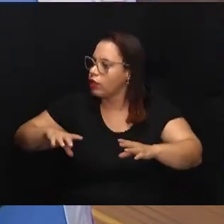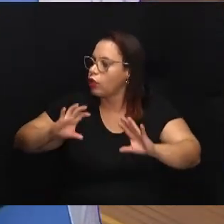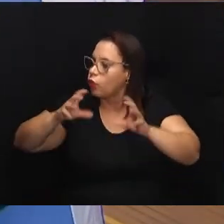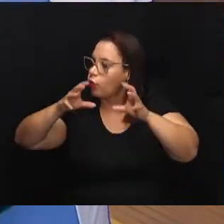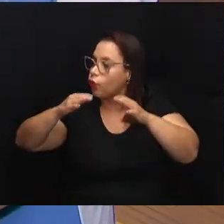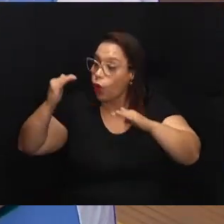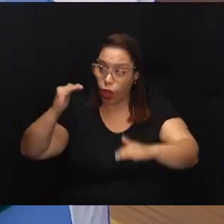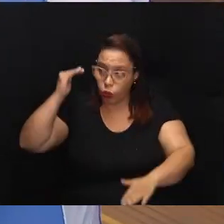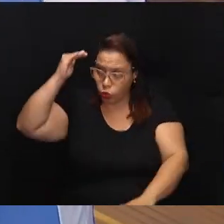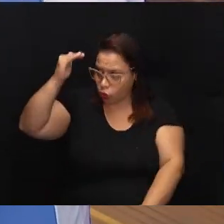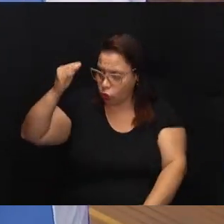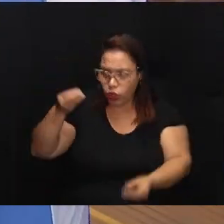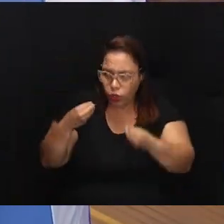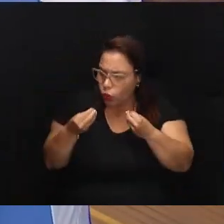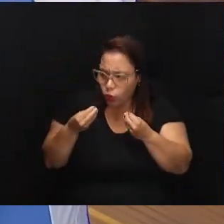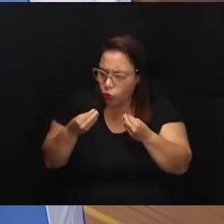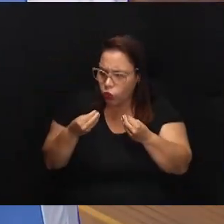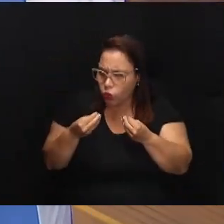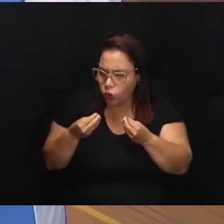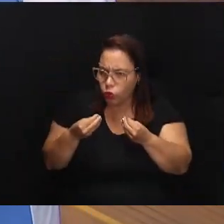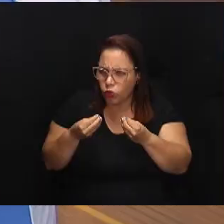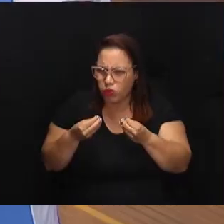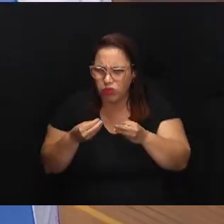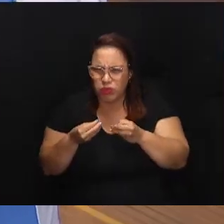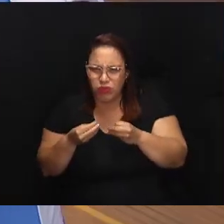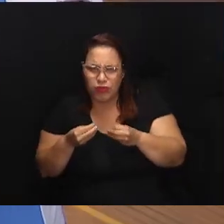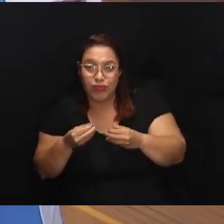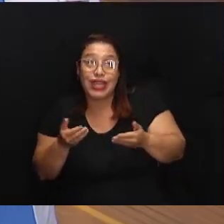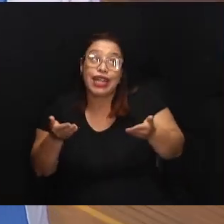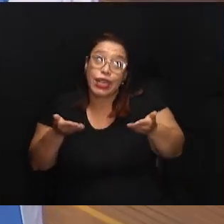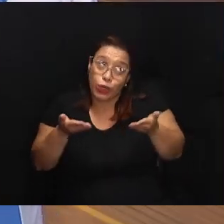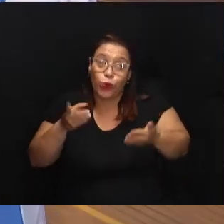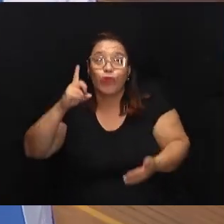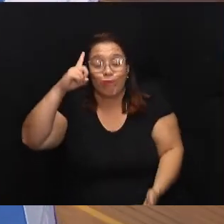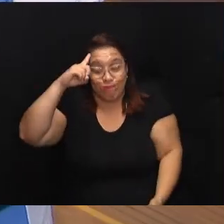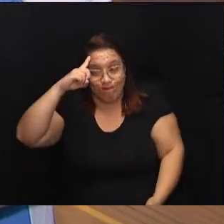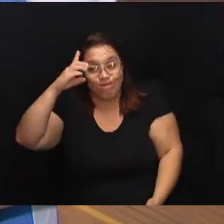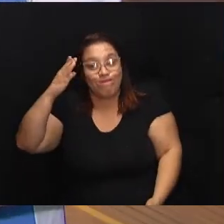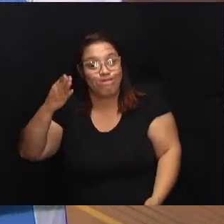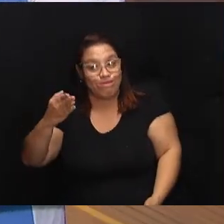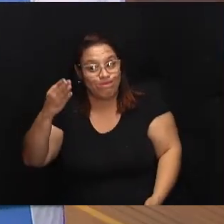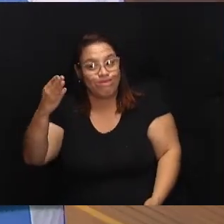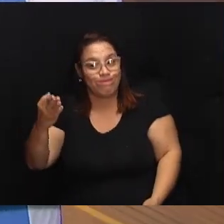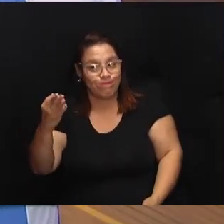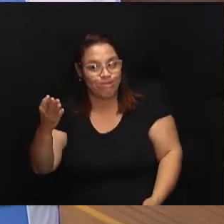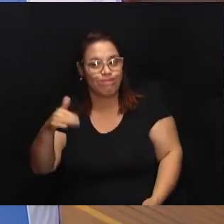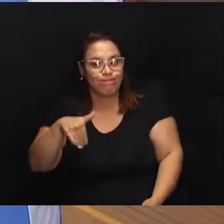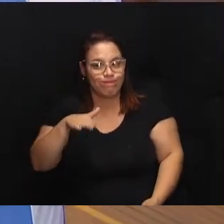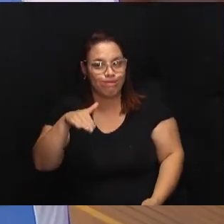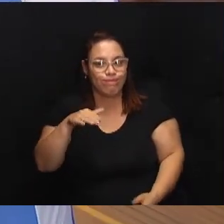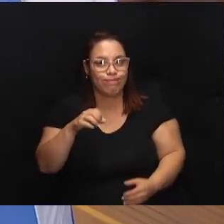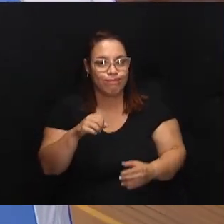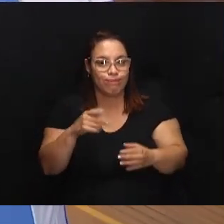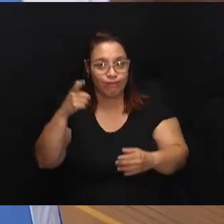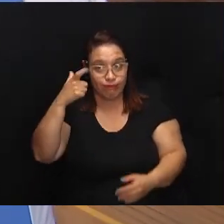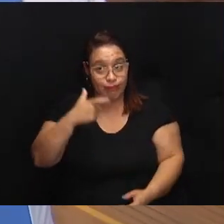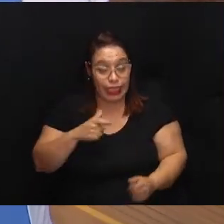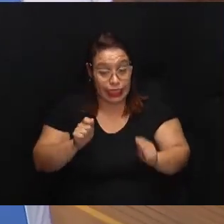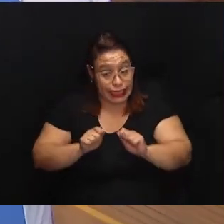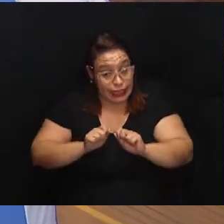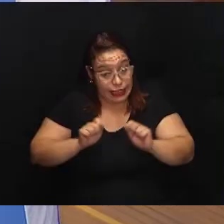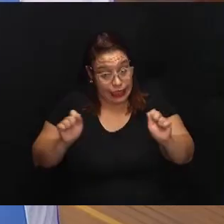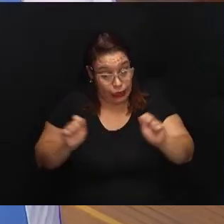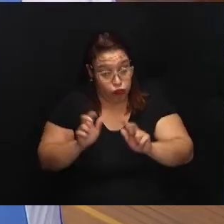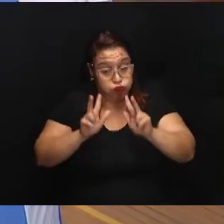A altura conta? Como que é? Hoje em dia a gente cada vez mais o perfil físico tem chamado